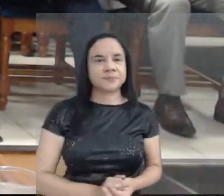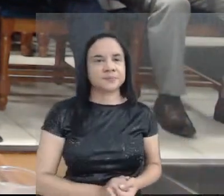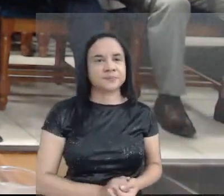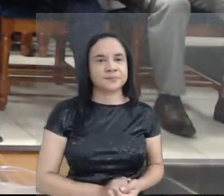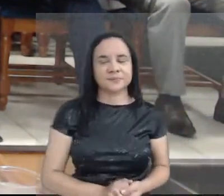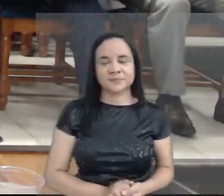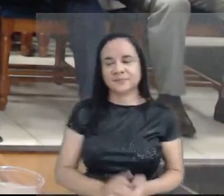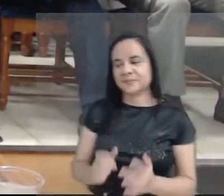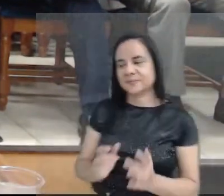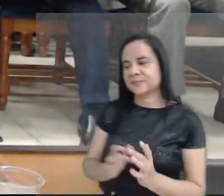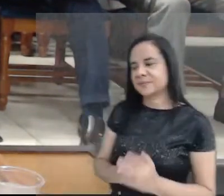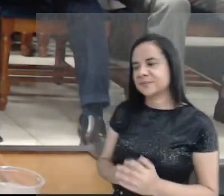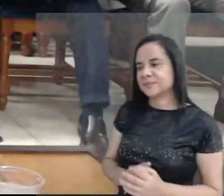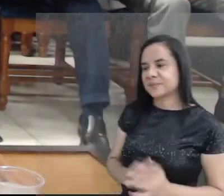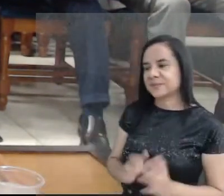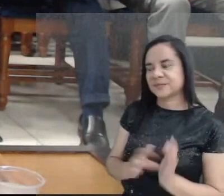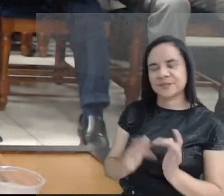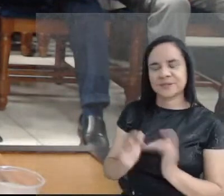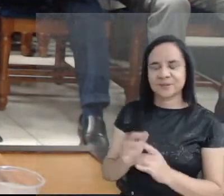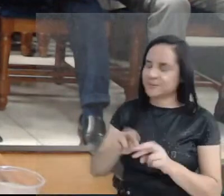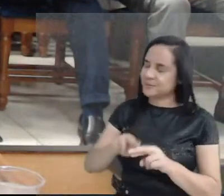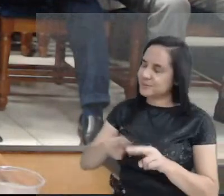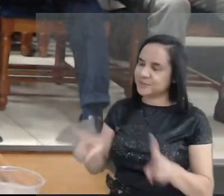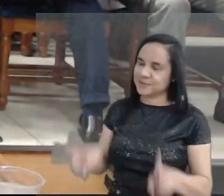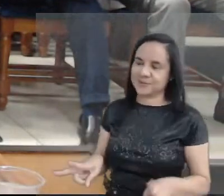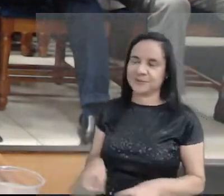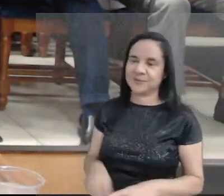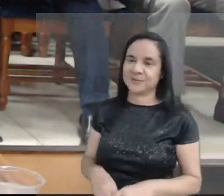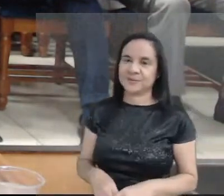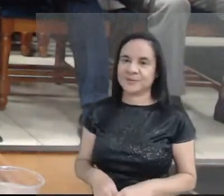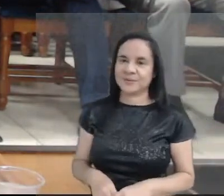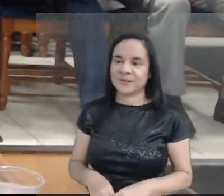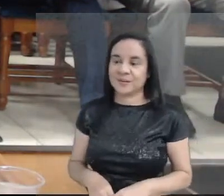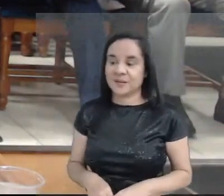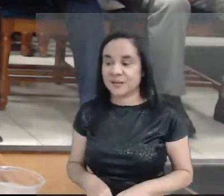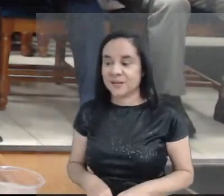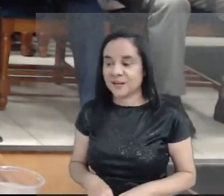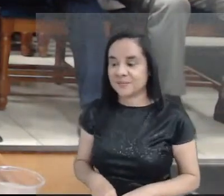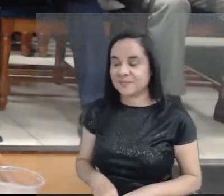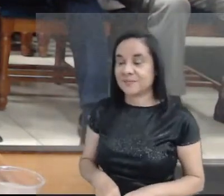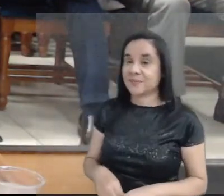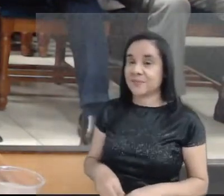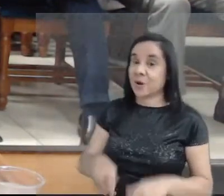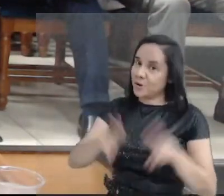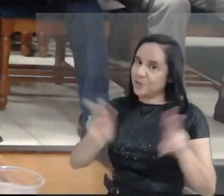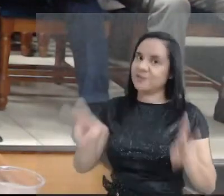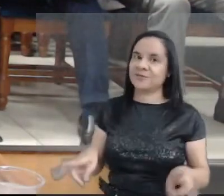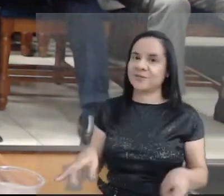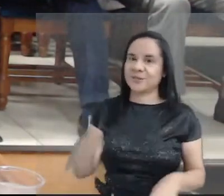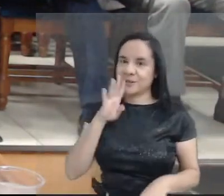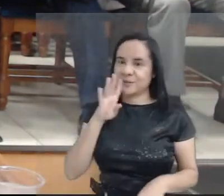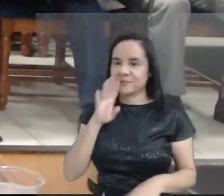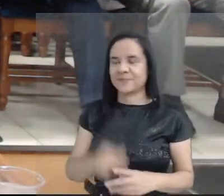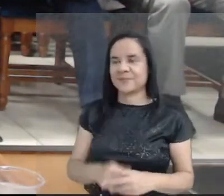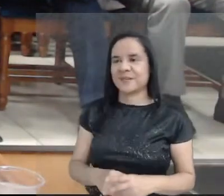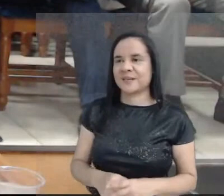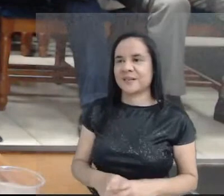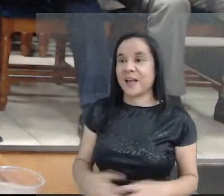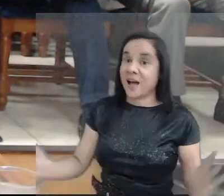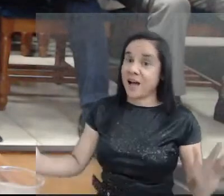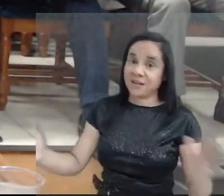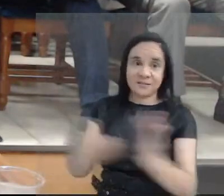Aí Jesus diz, é diferente. Nem em Israel. Olha a diferença, gentil e judeu. Nem em